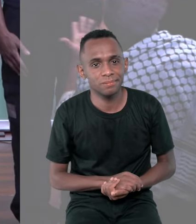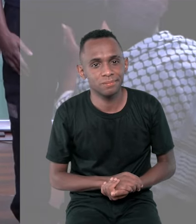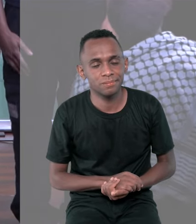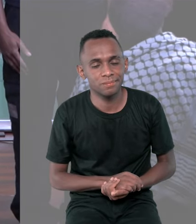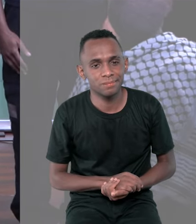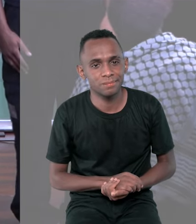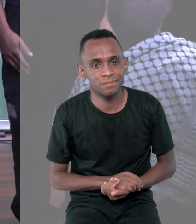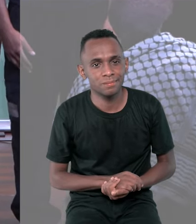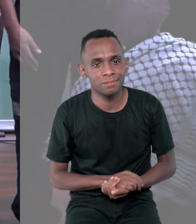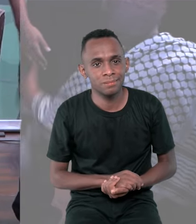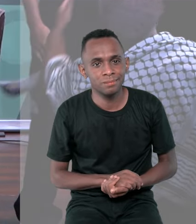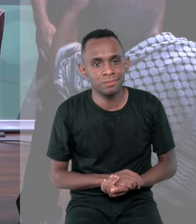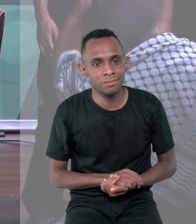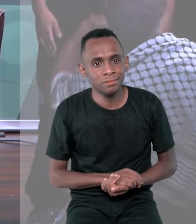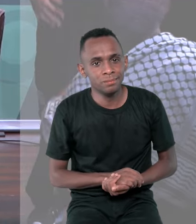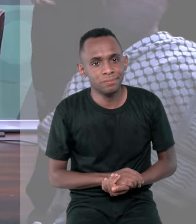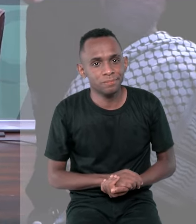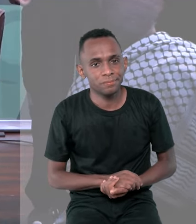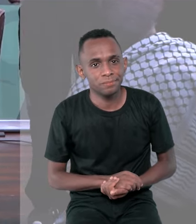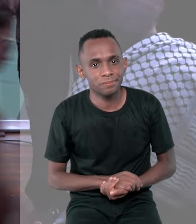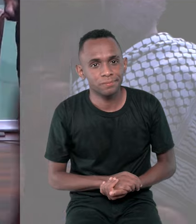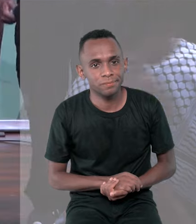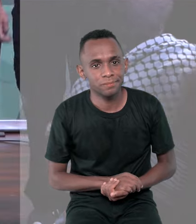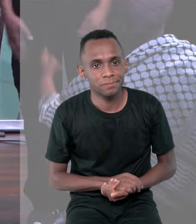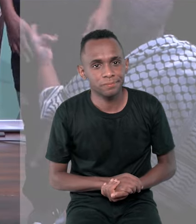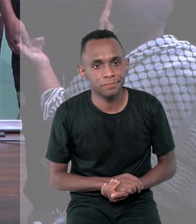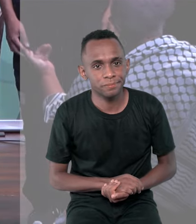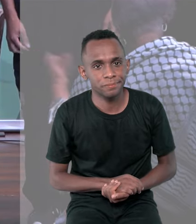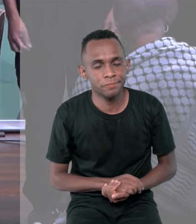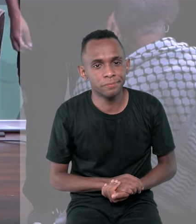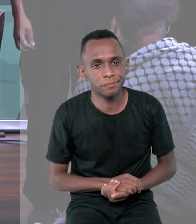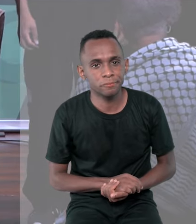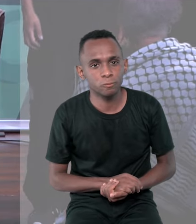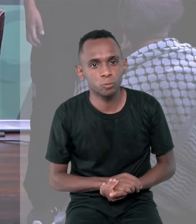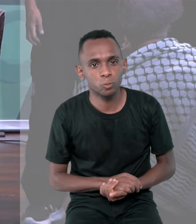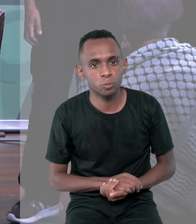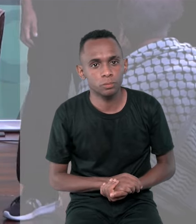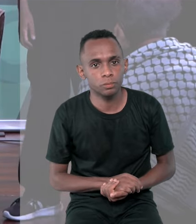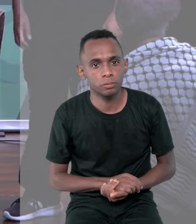cabelos brancos e curtos. Ela recebe um abraço junto com o livro.